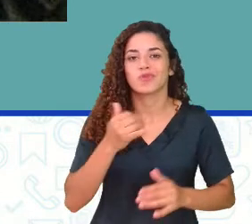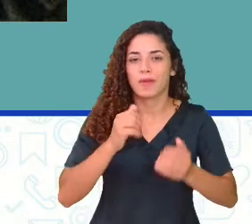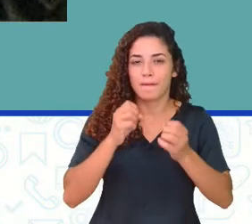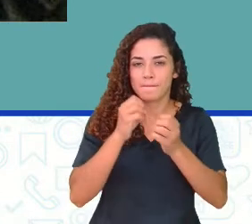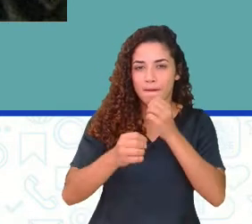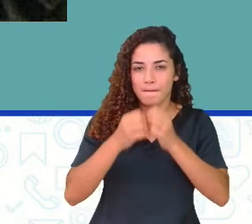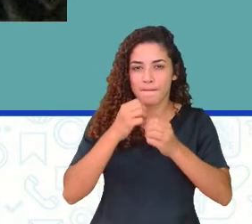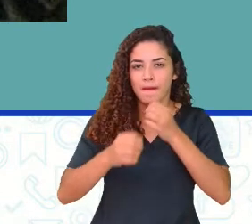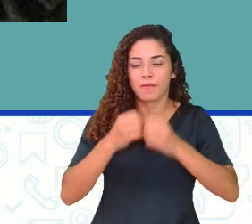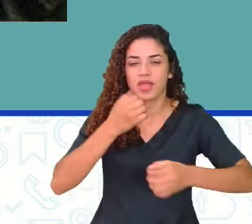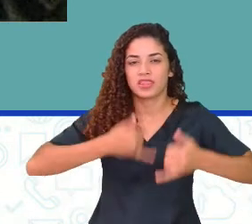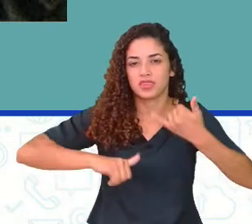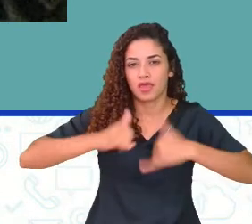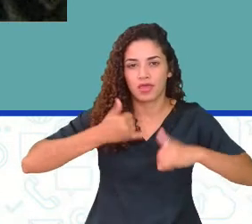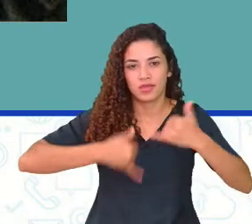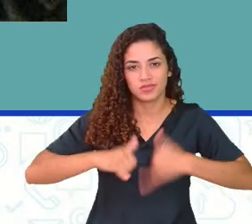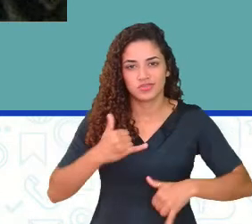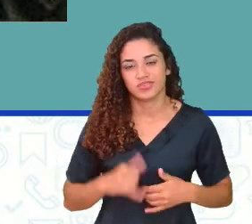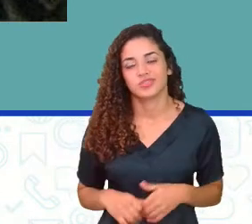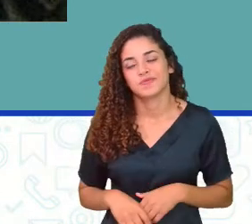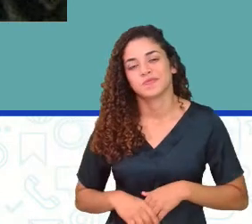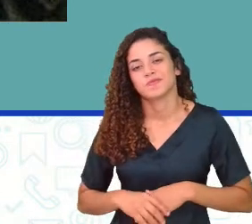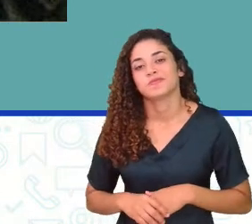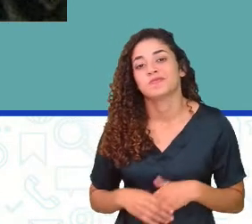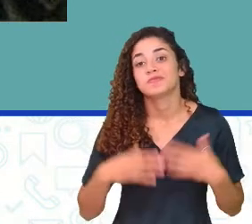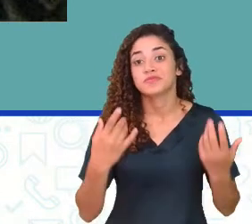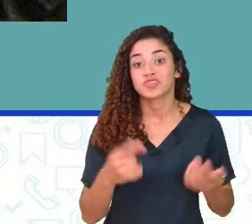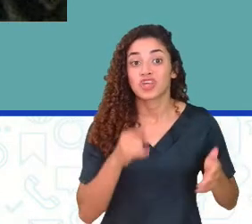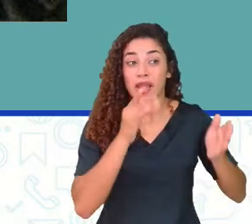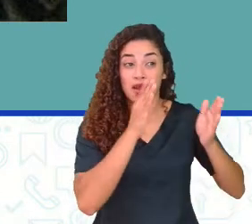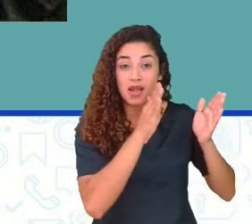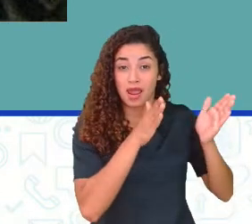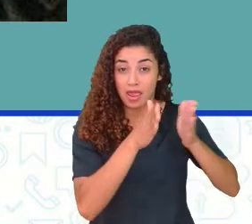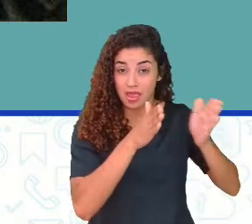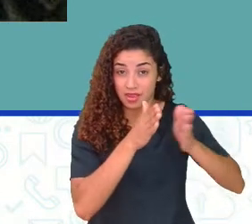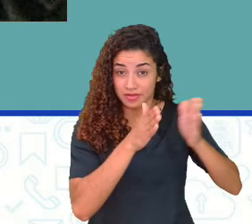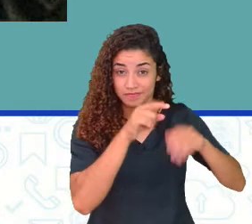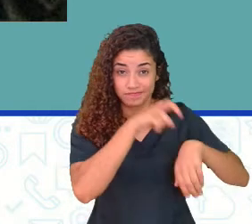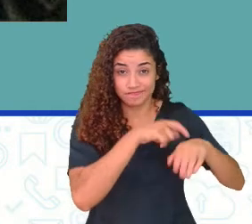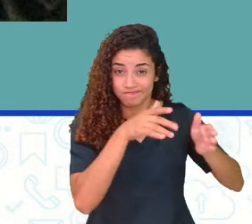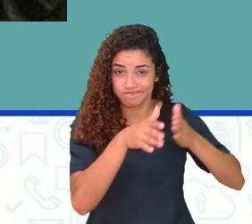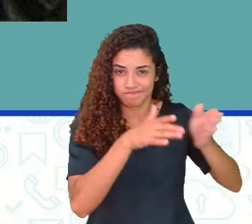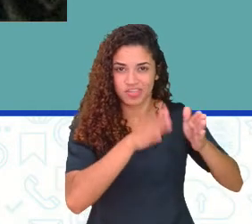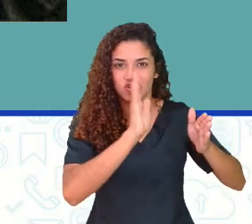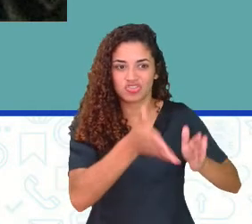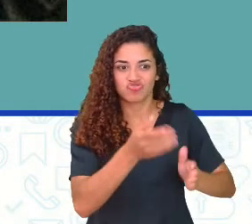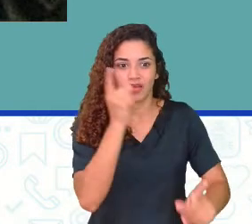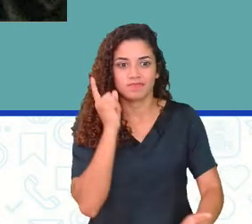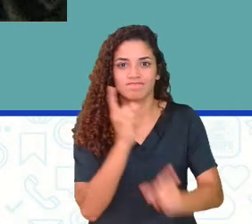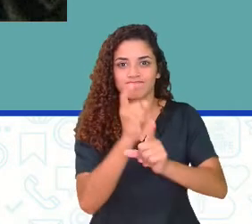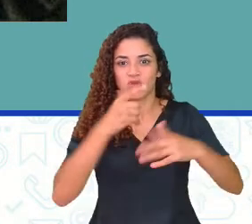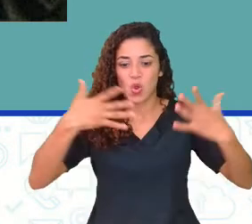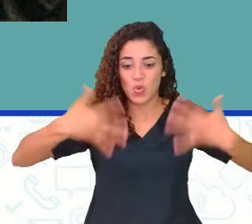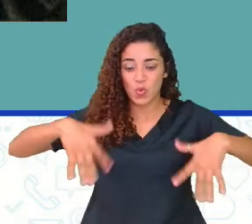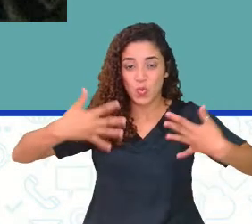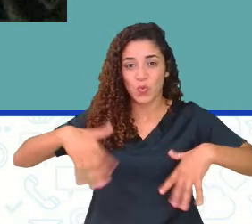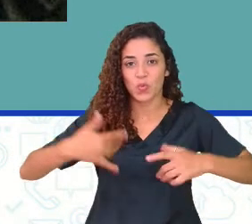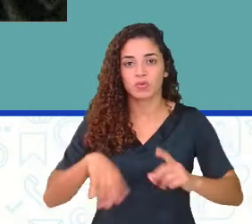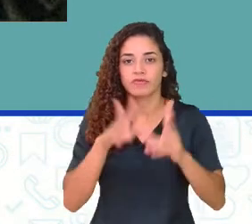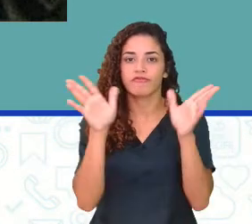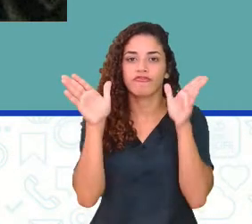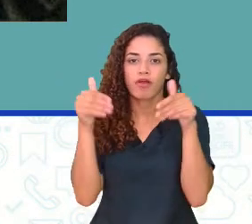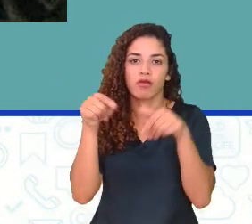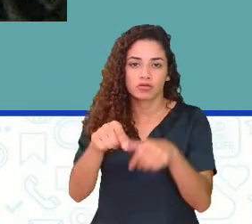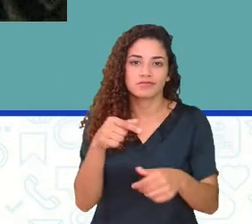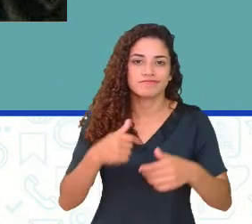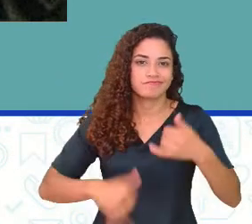Então, para a época, foi uma grande descoberta já nessa questão da eletricidade. Eles perceberam que